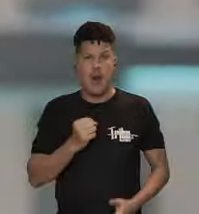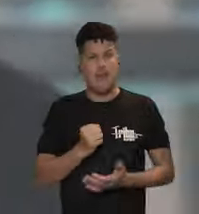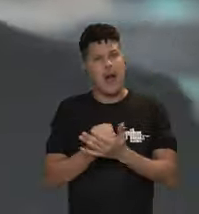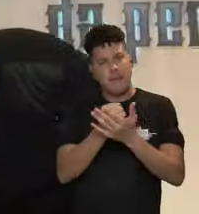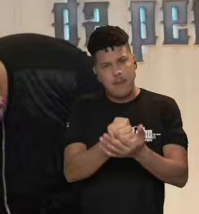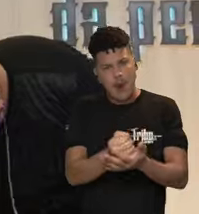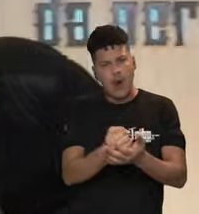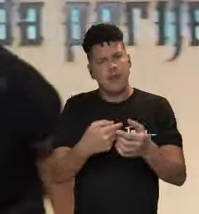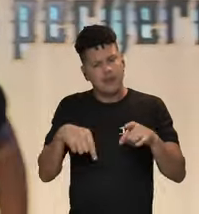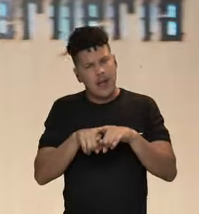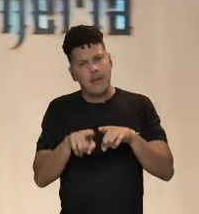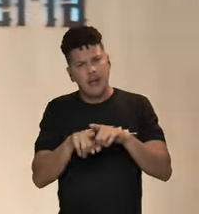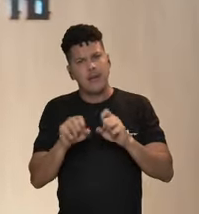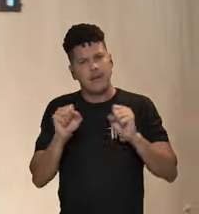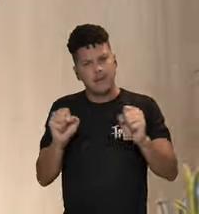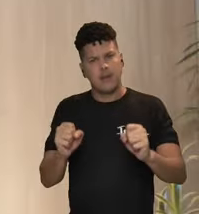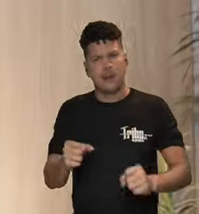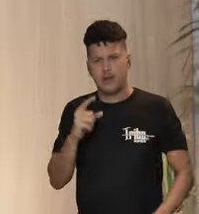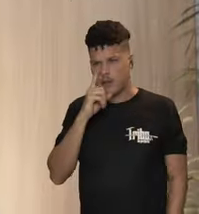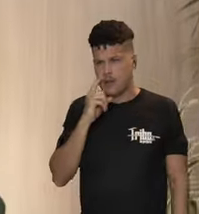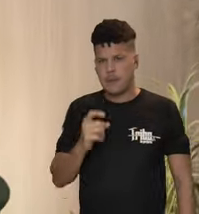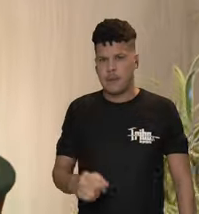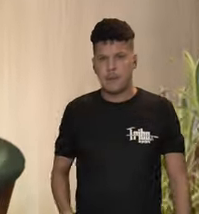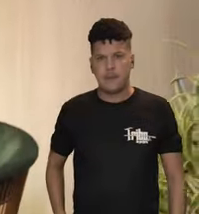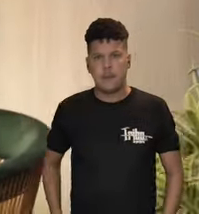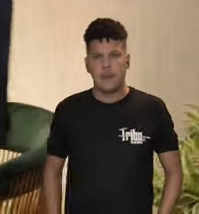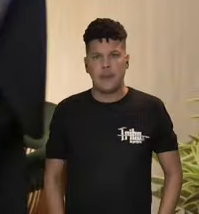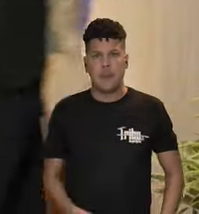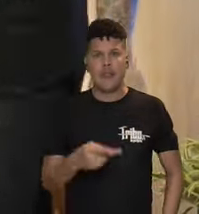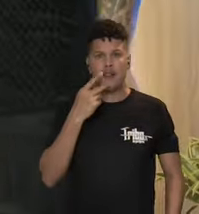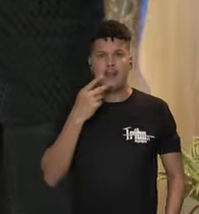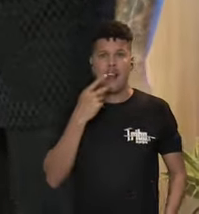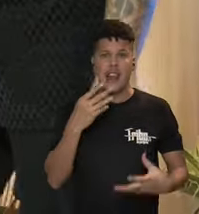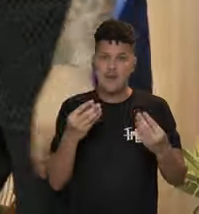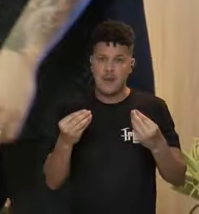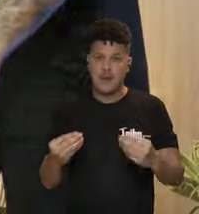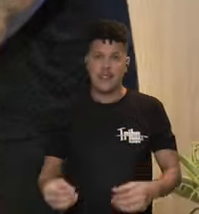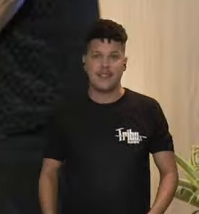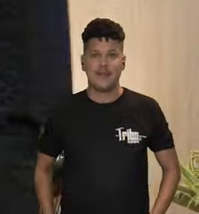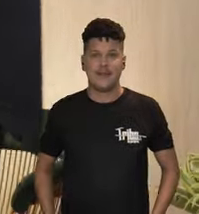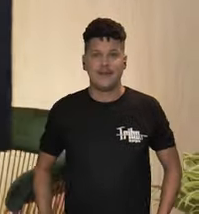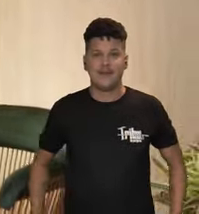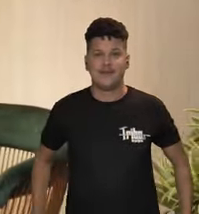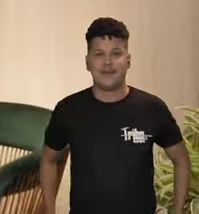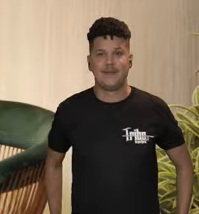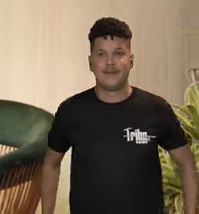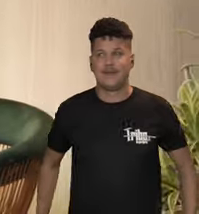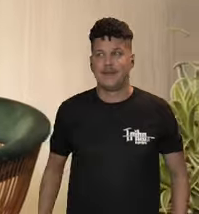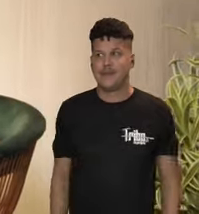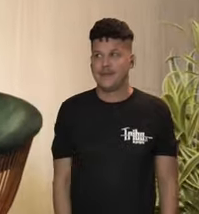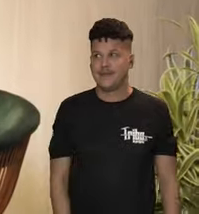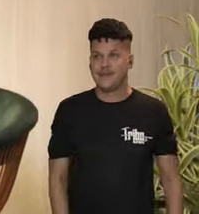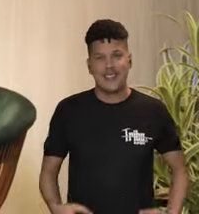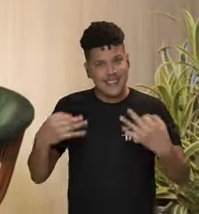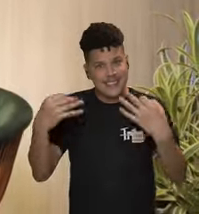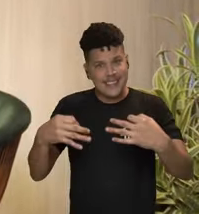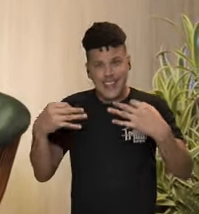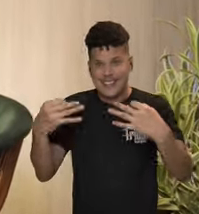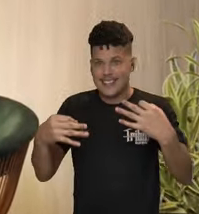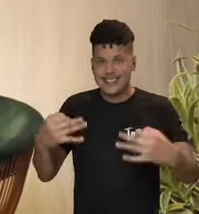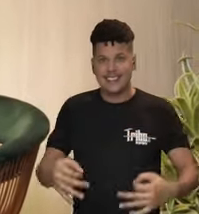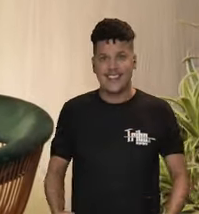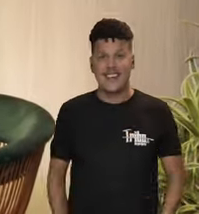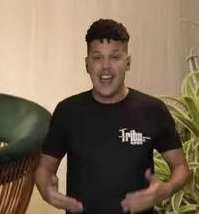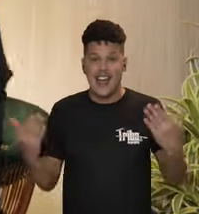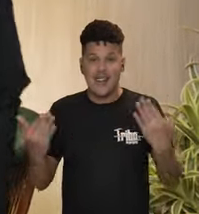moral, várias formas, beleza? E aí, mano? Falei muito, me ajuda aí. É isso aí, tá certinho, mano. Agora